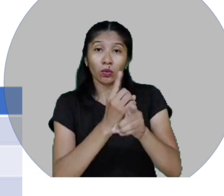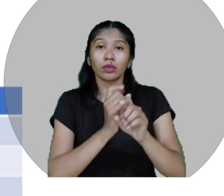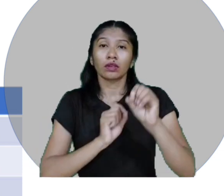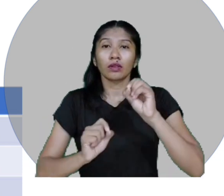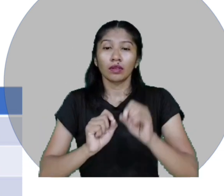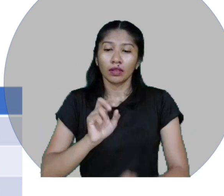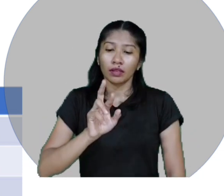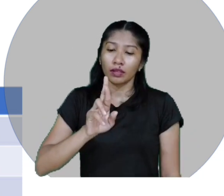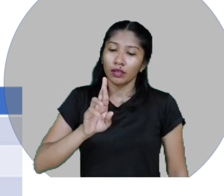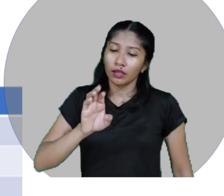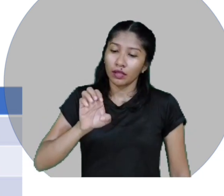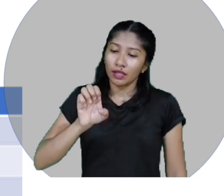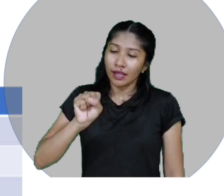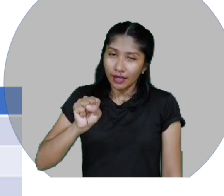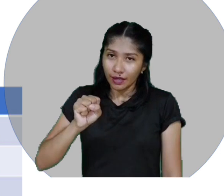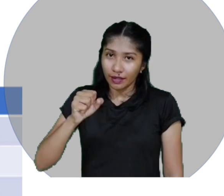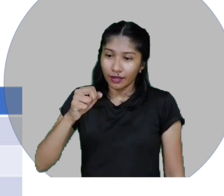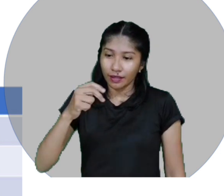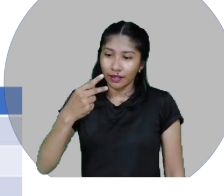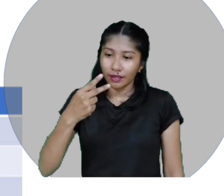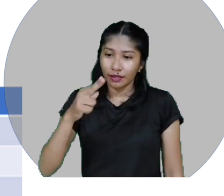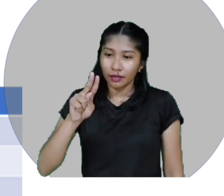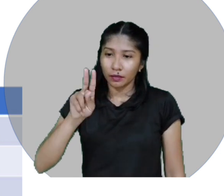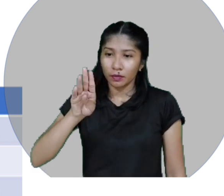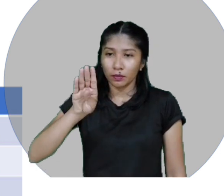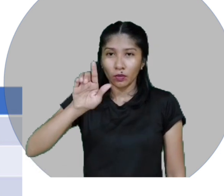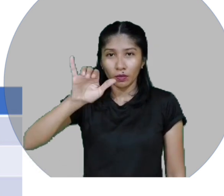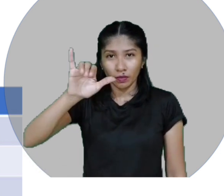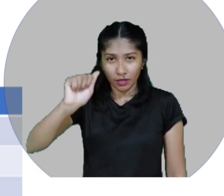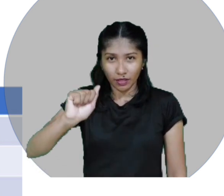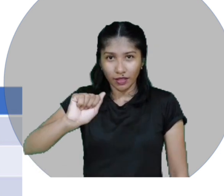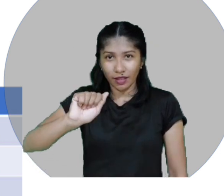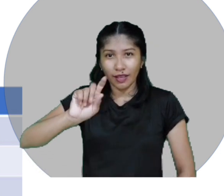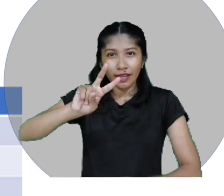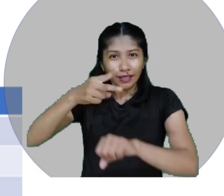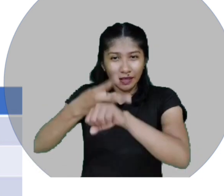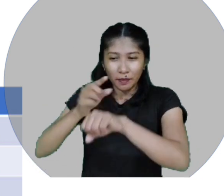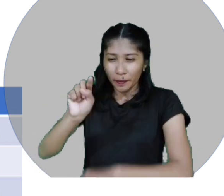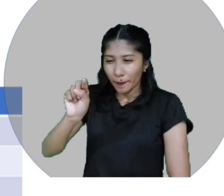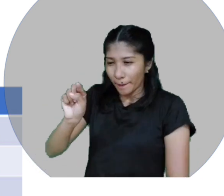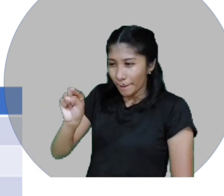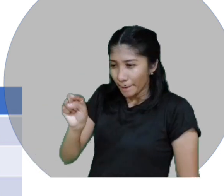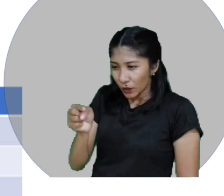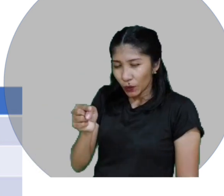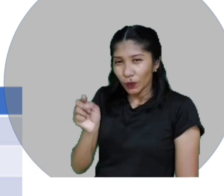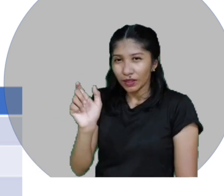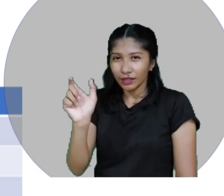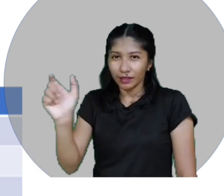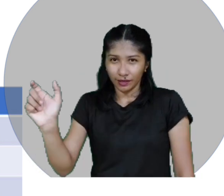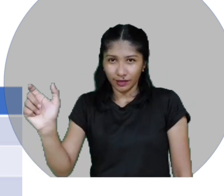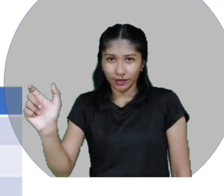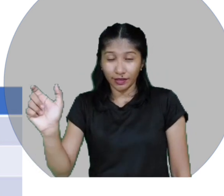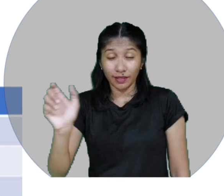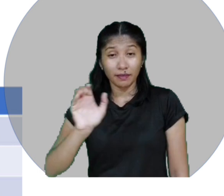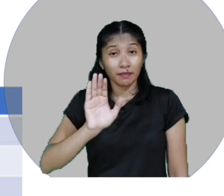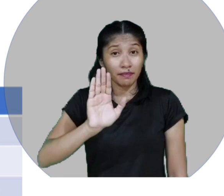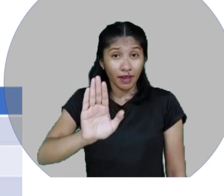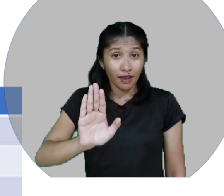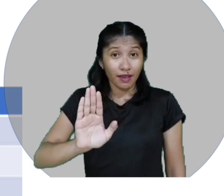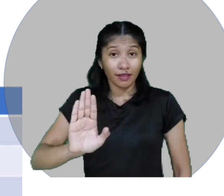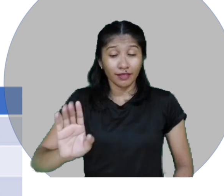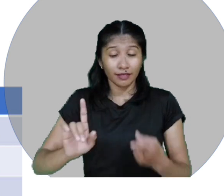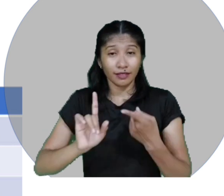res publica e a vírgula a seguir rei publicae. Se nós pegarmos primeiro